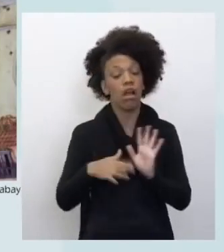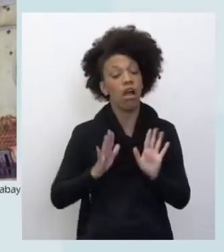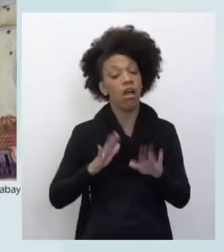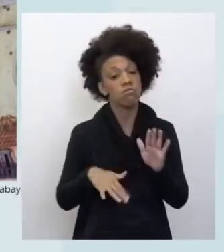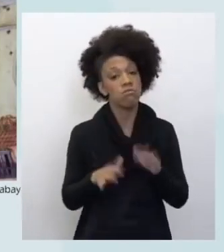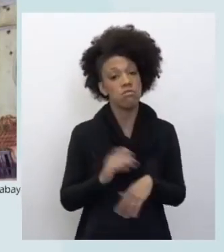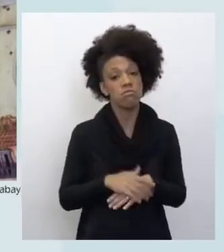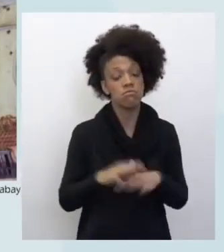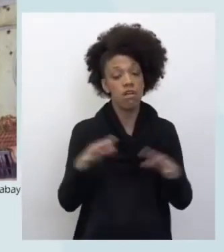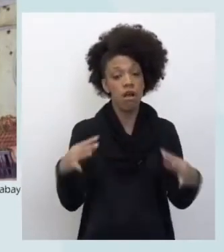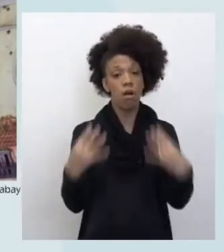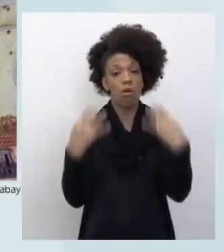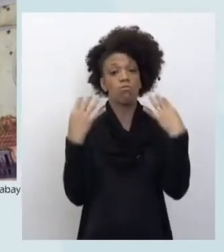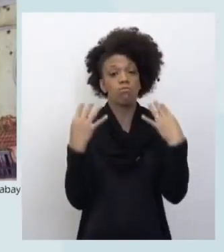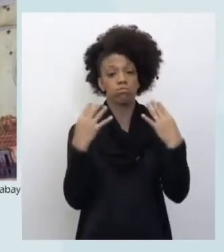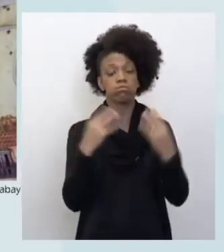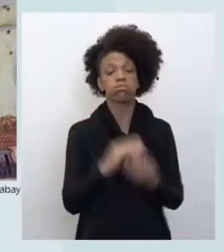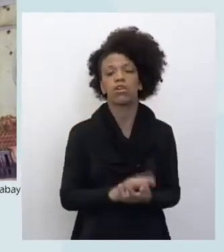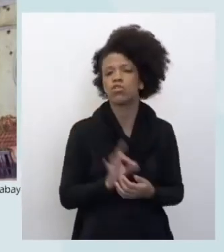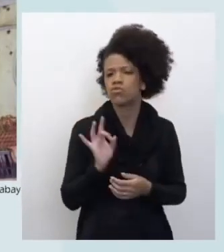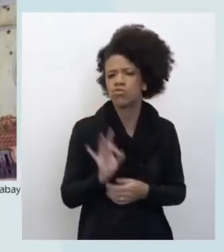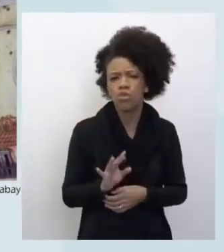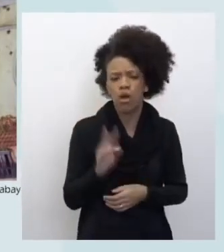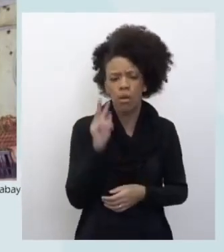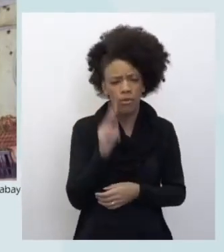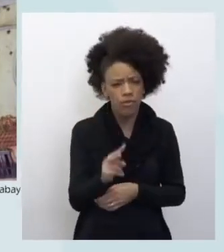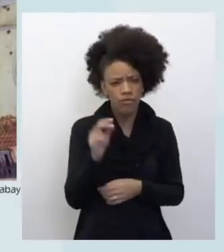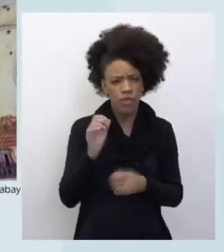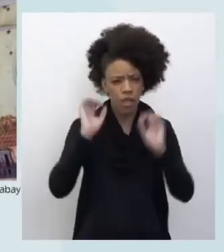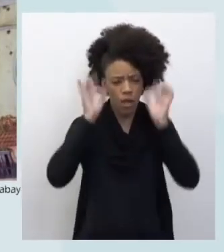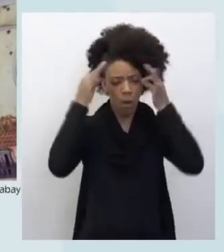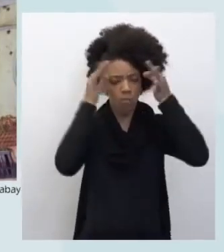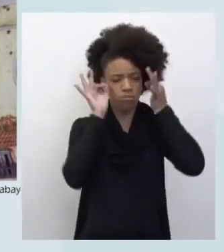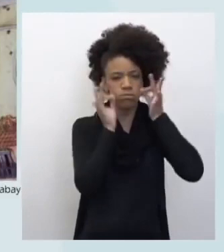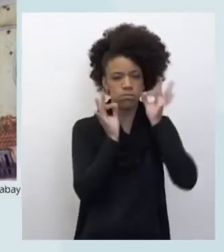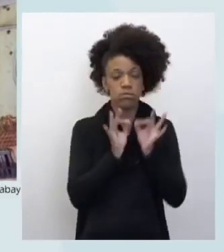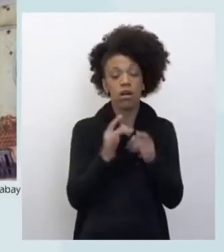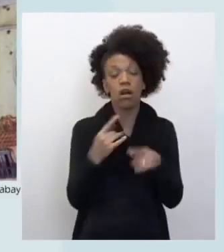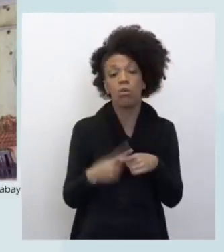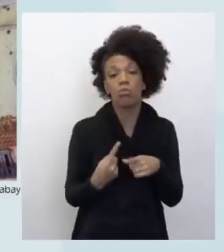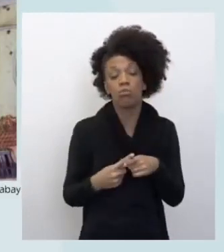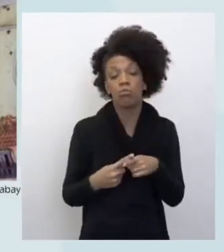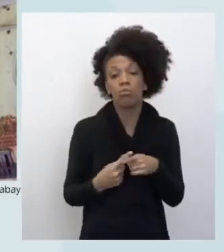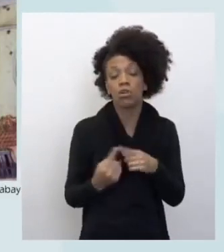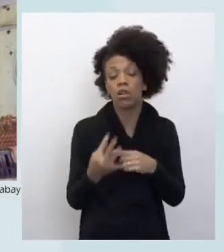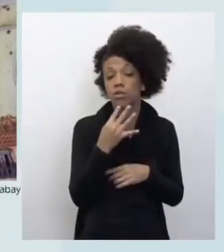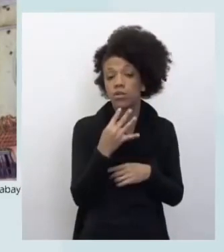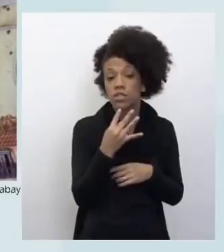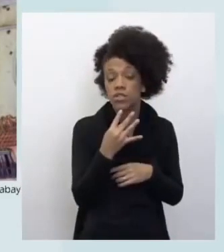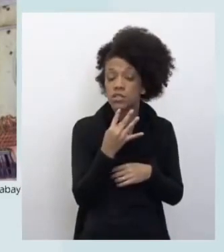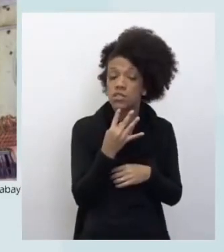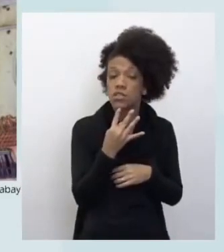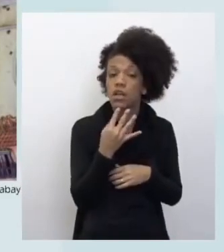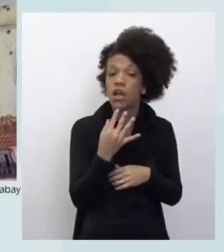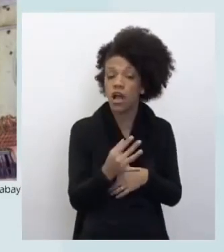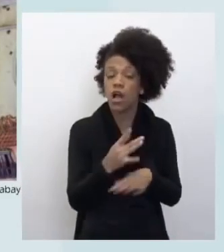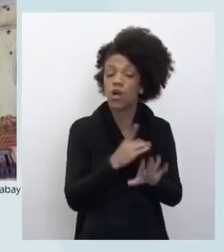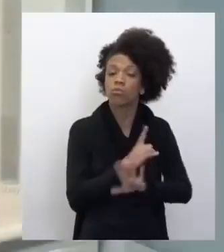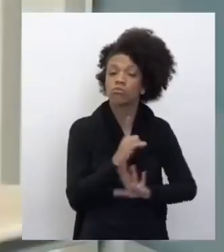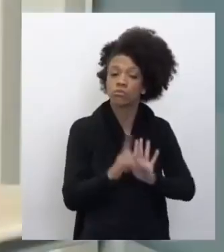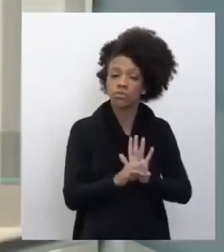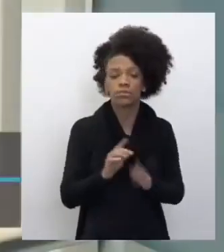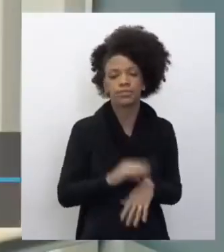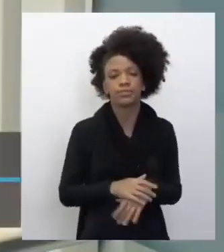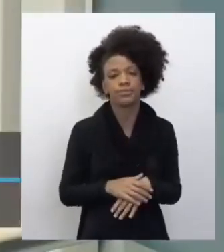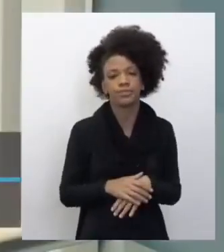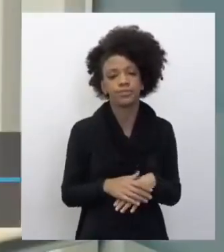público ia assistir às encenações só para ver as máscaras, turma, porque através delas se conhecia reconhecer os personagens.